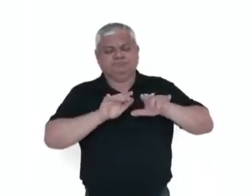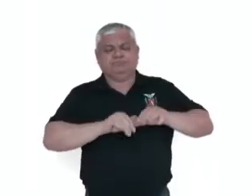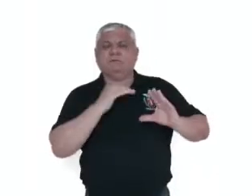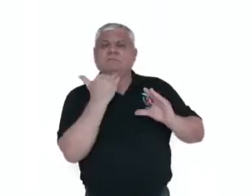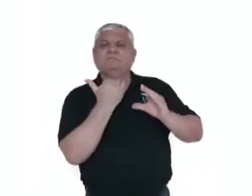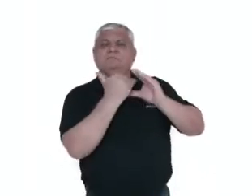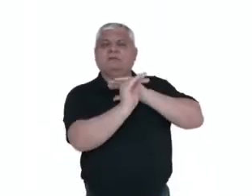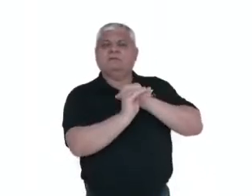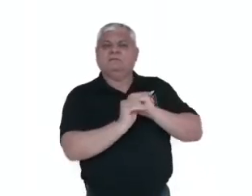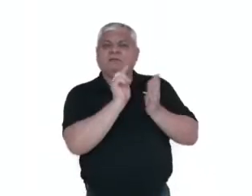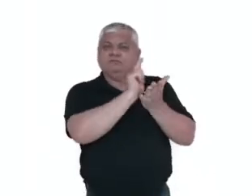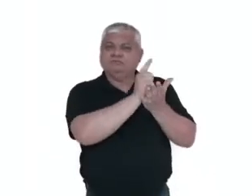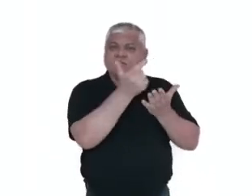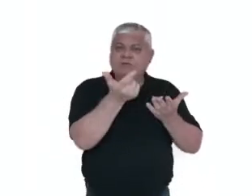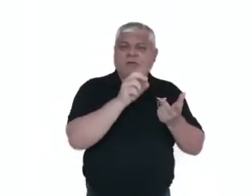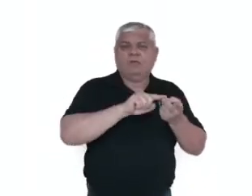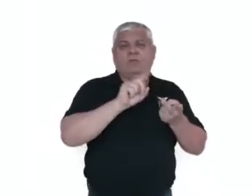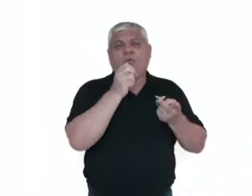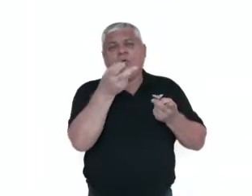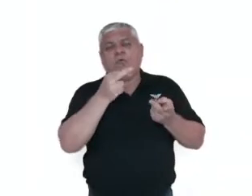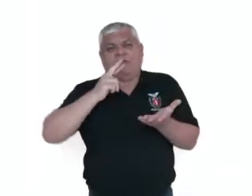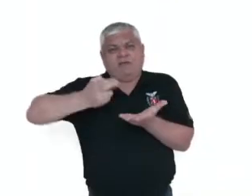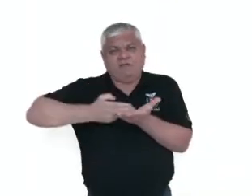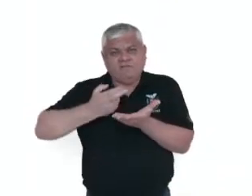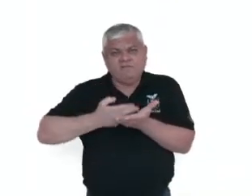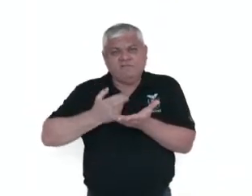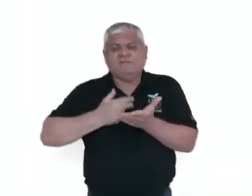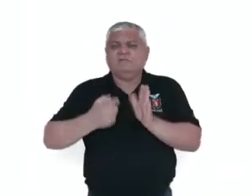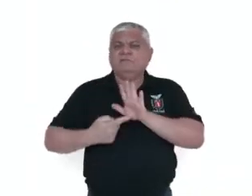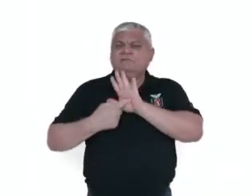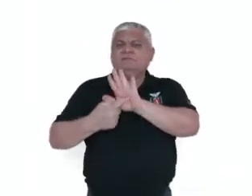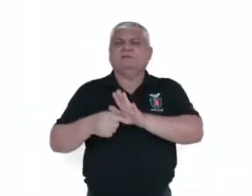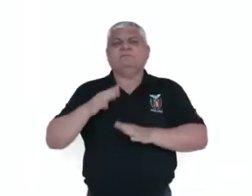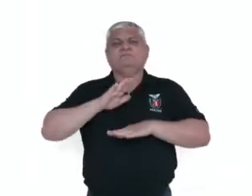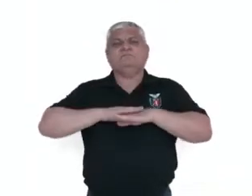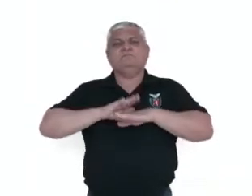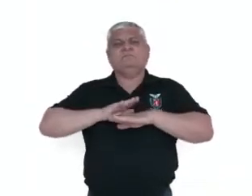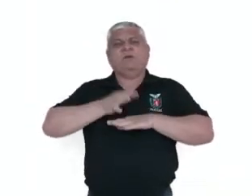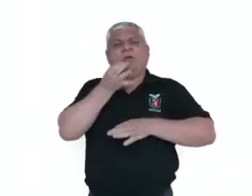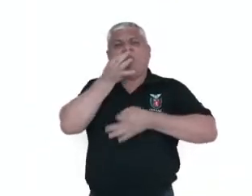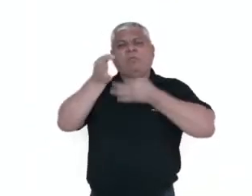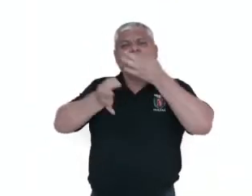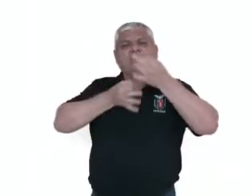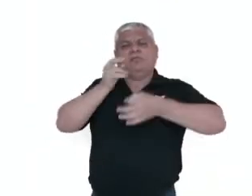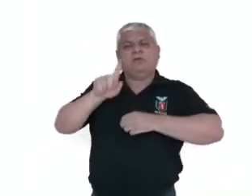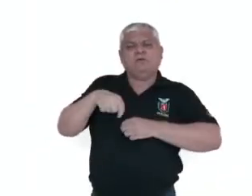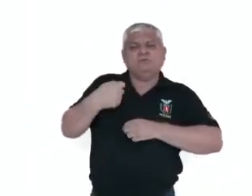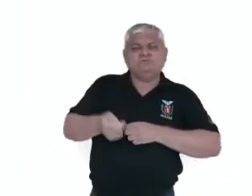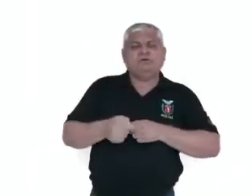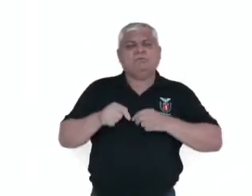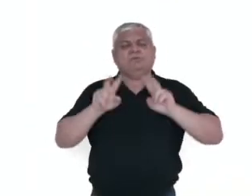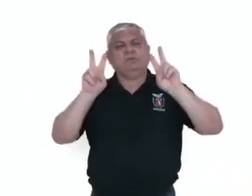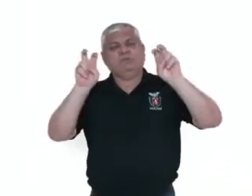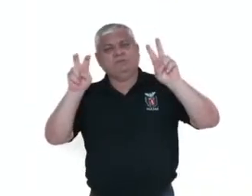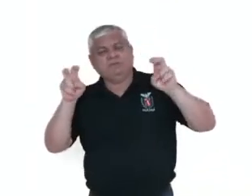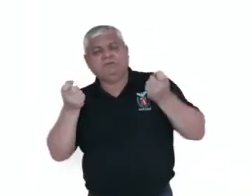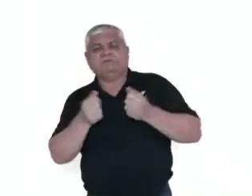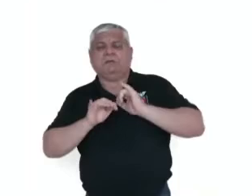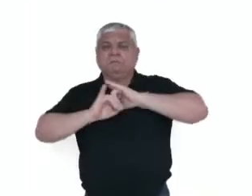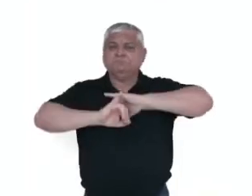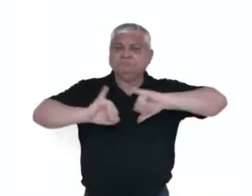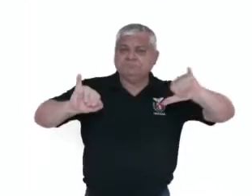para relatar algum fato ou para expressar sua opinião sobre alguma notícia, reportagem ou artigo